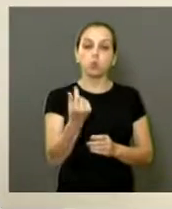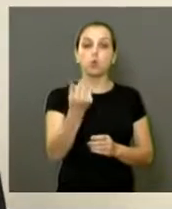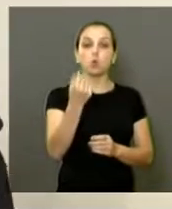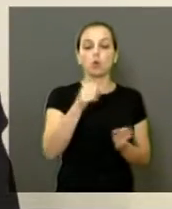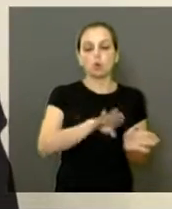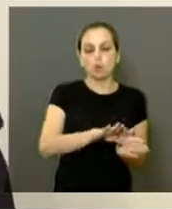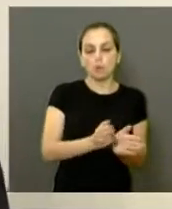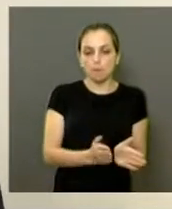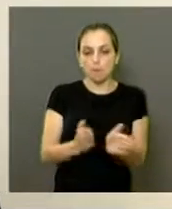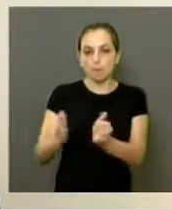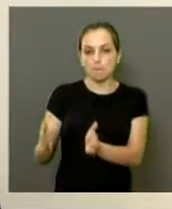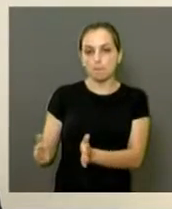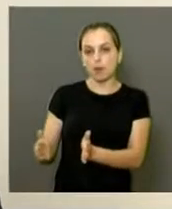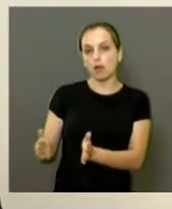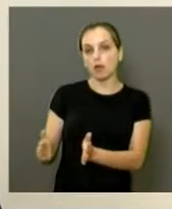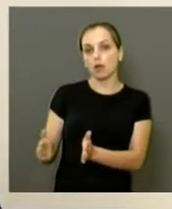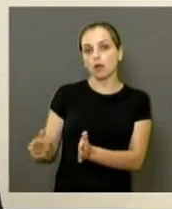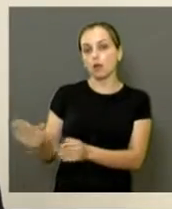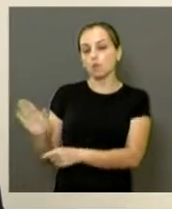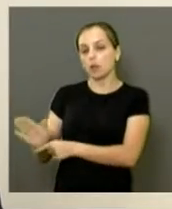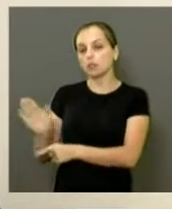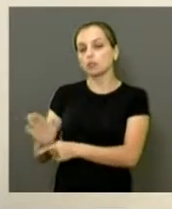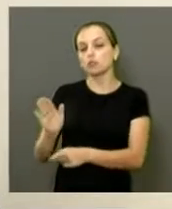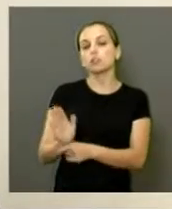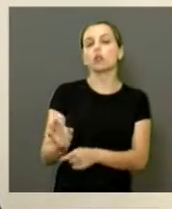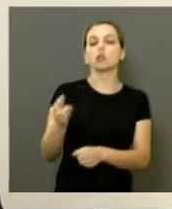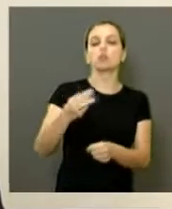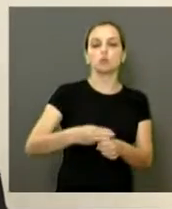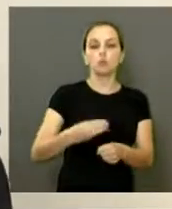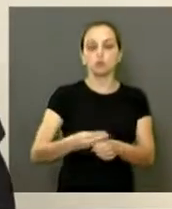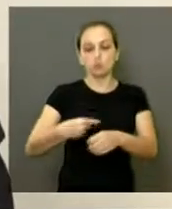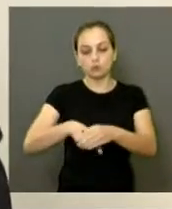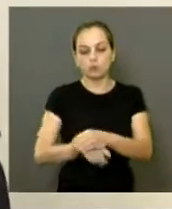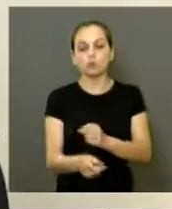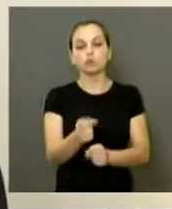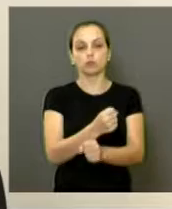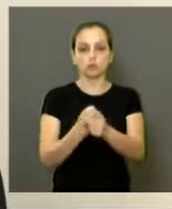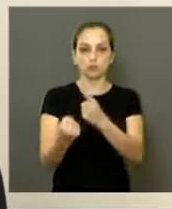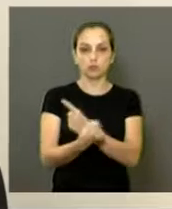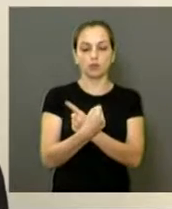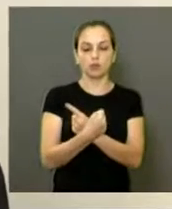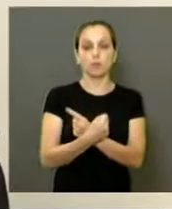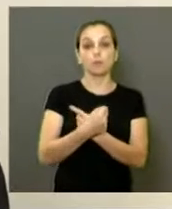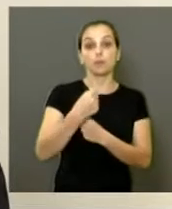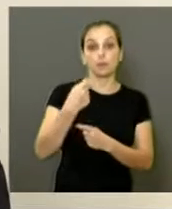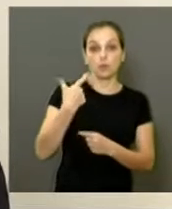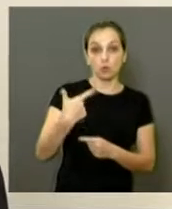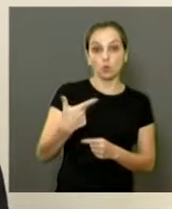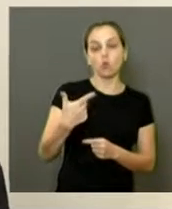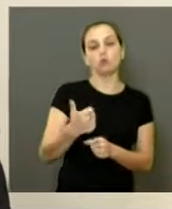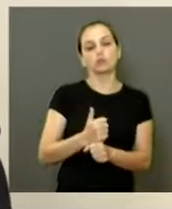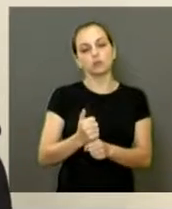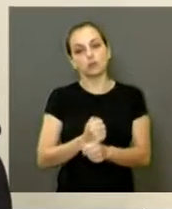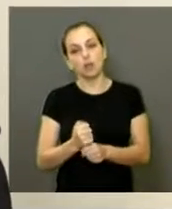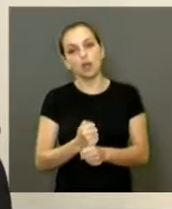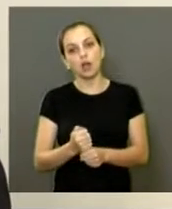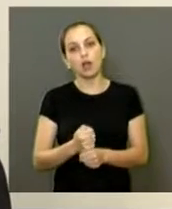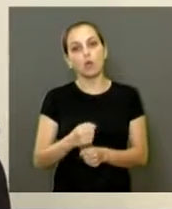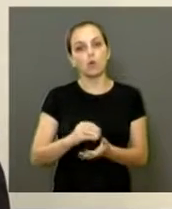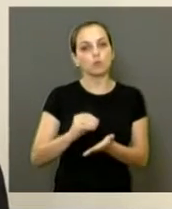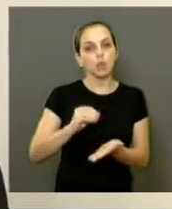vai transar sem passe social do município fundo social e durante dois anos que nós pedimos requerimento nenhum centavo